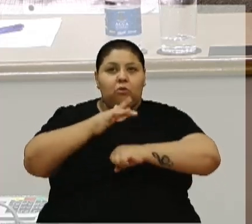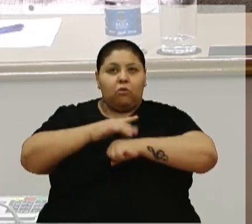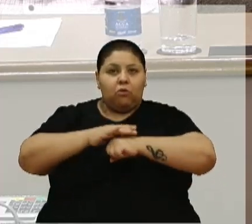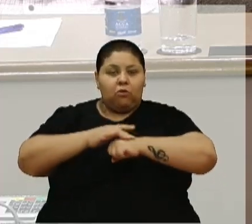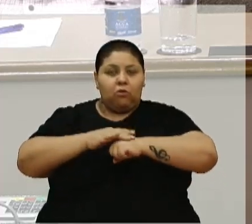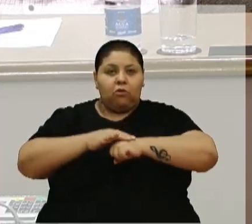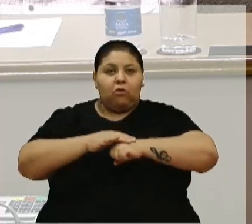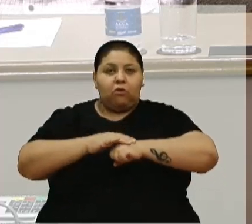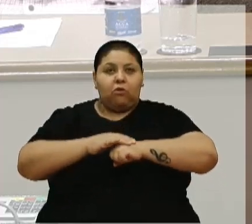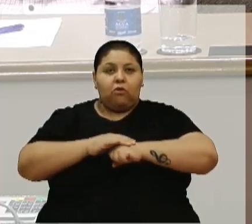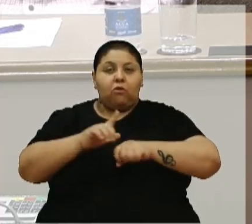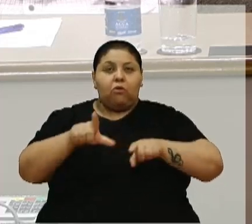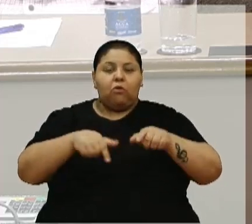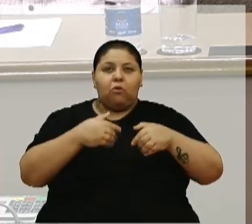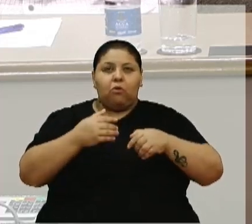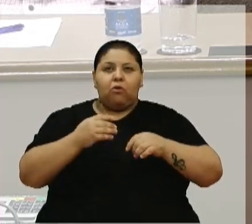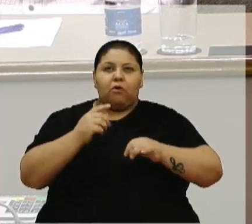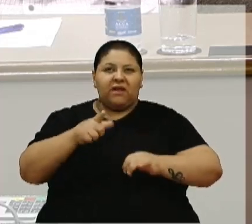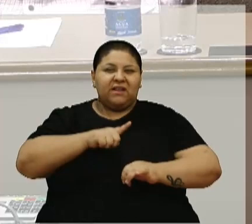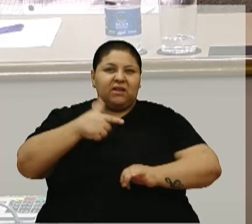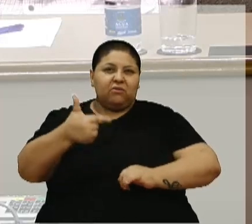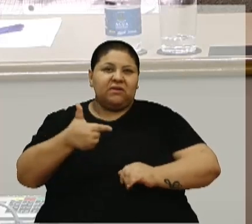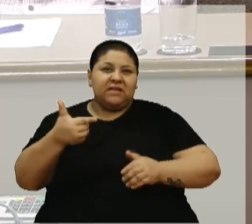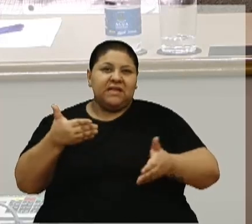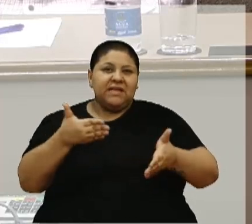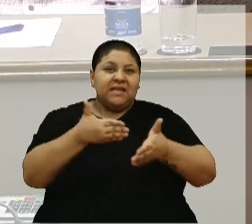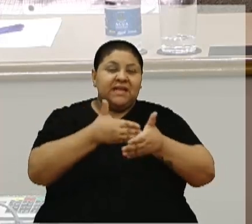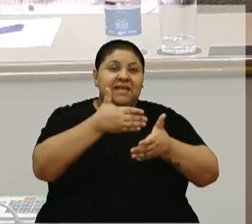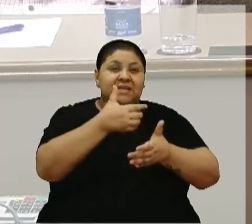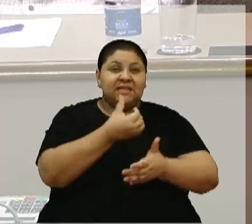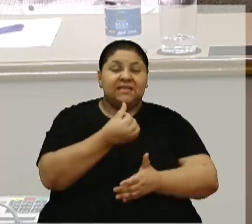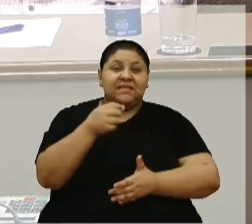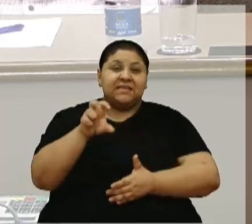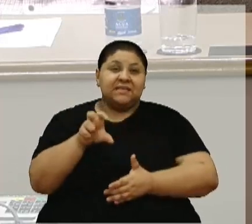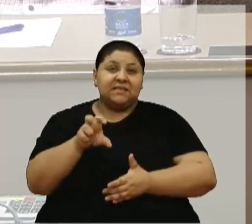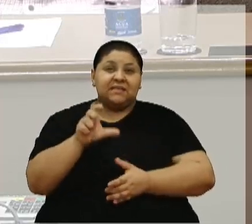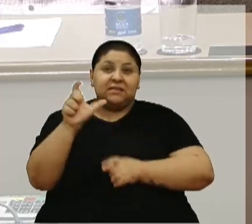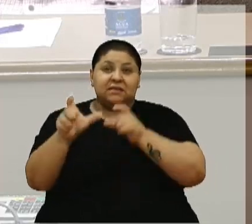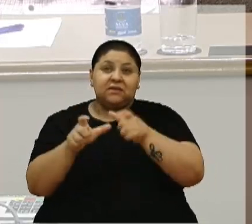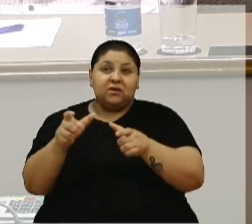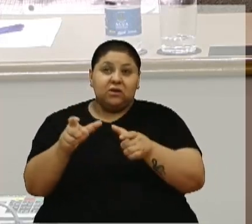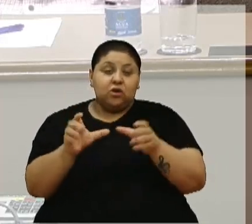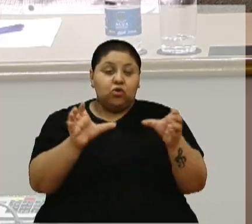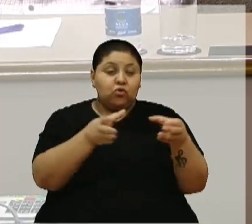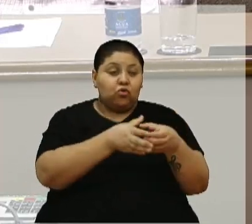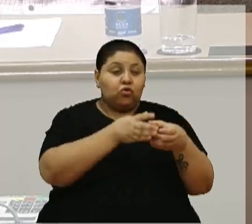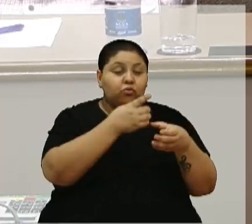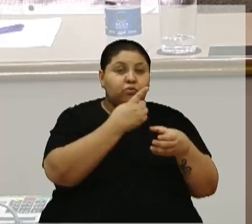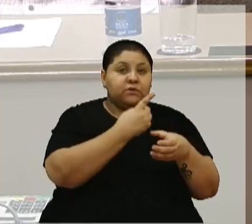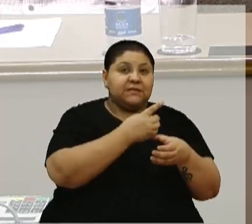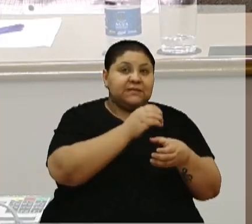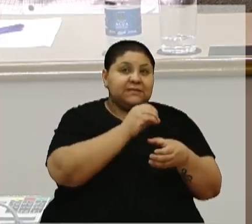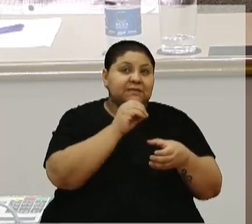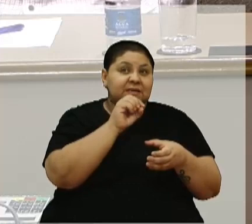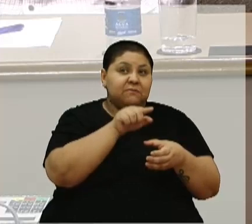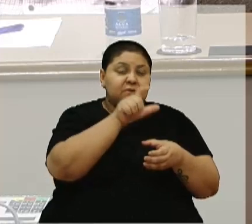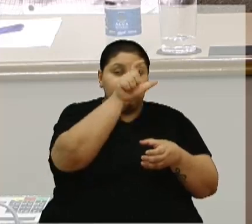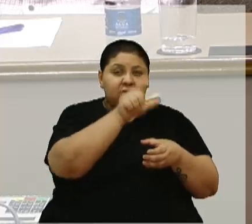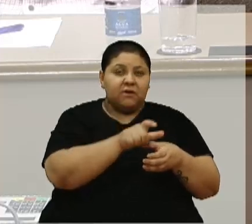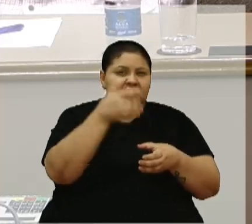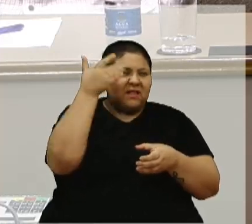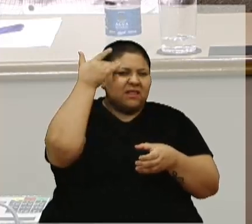rara quando afeta até 65 pessoas em um grupo de 100.000 indivíduos. Não se sabe ao certo